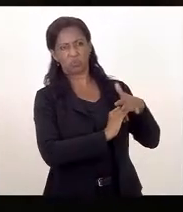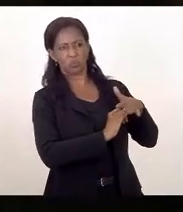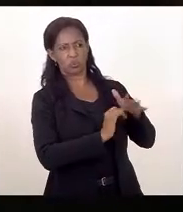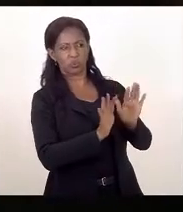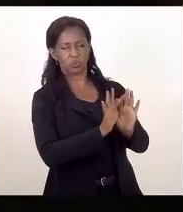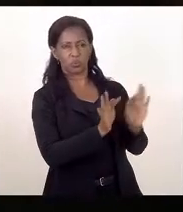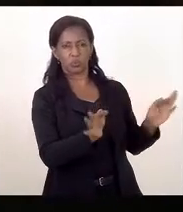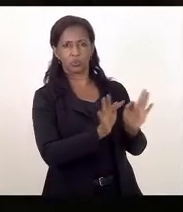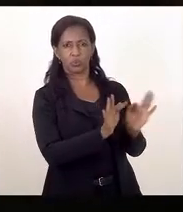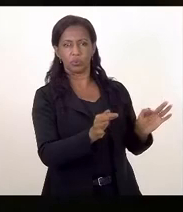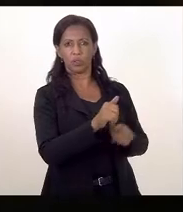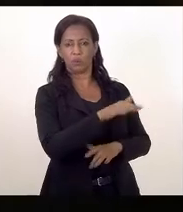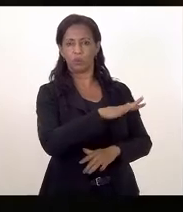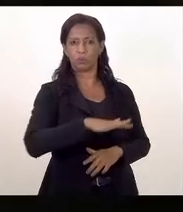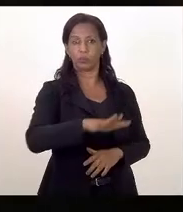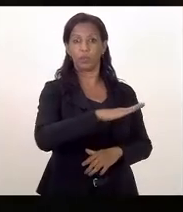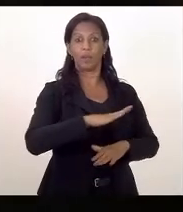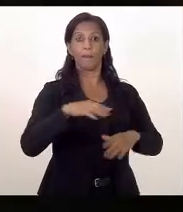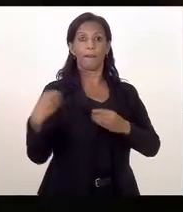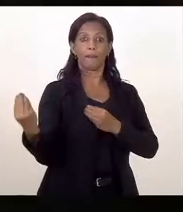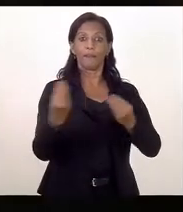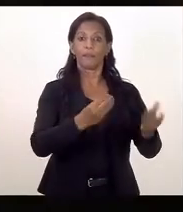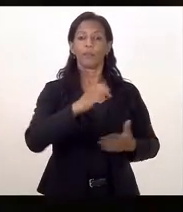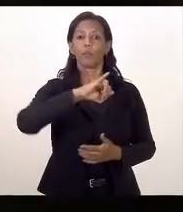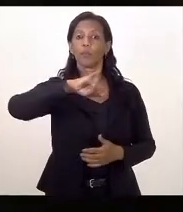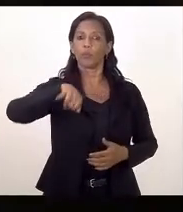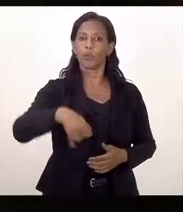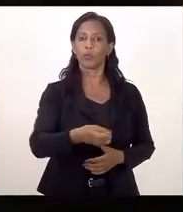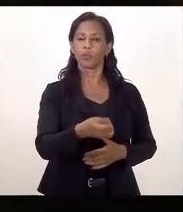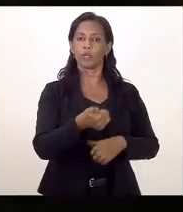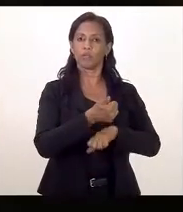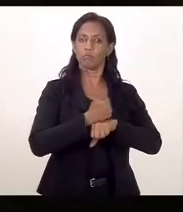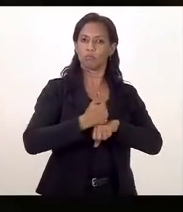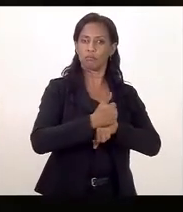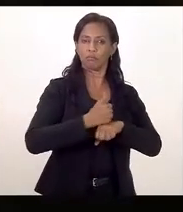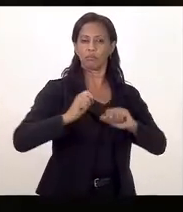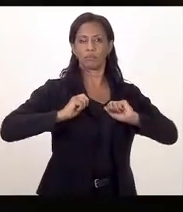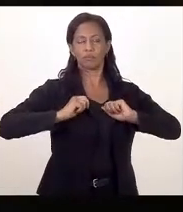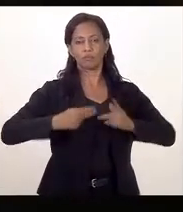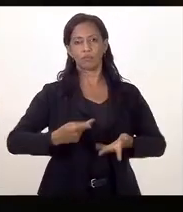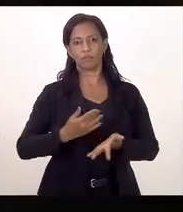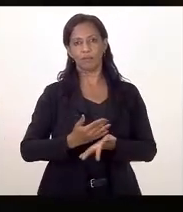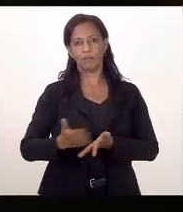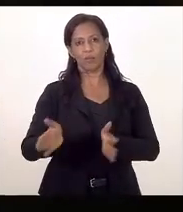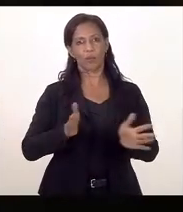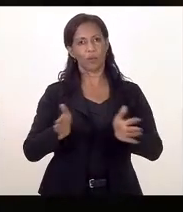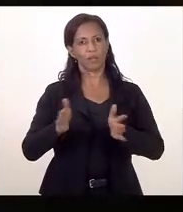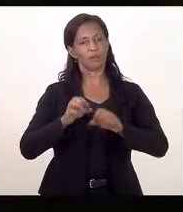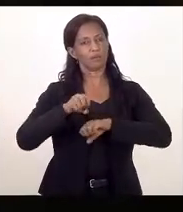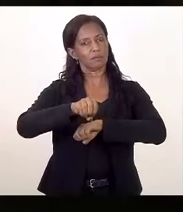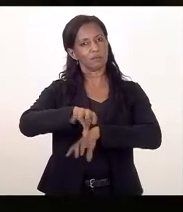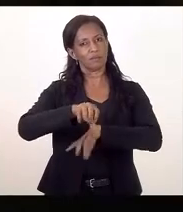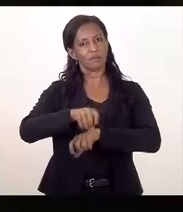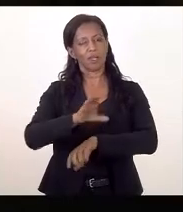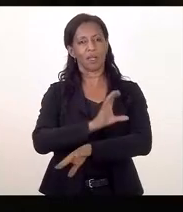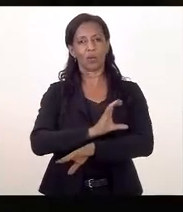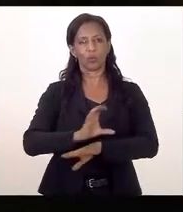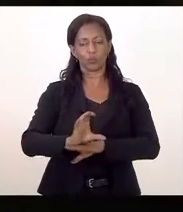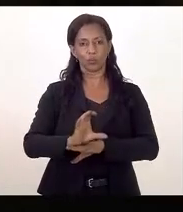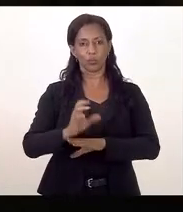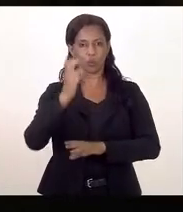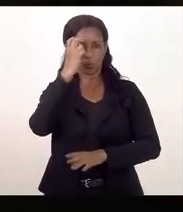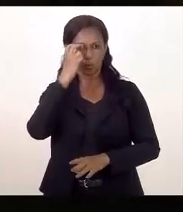concretas no território, mas trazendo a possibilidade da dignidade humana a partir do acesso à educação, à cultura,